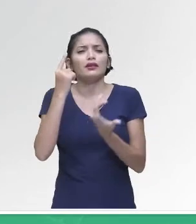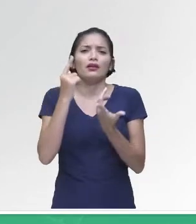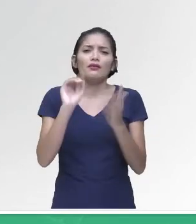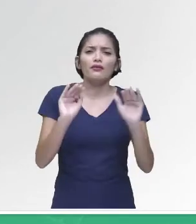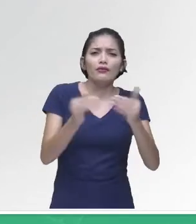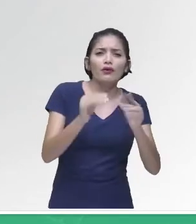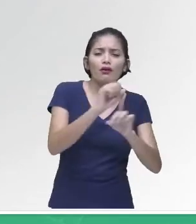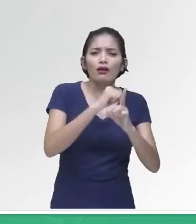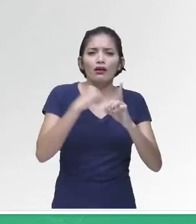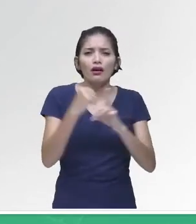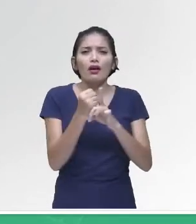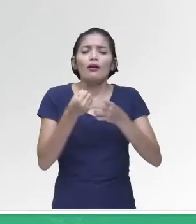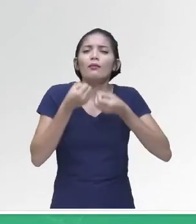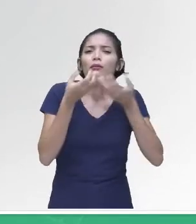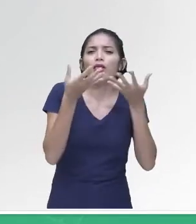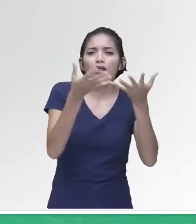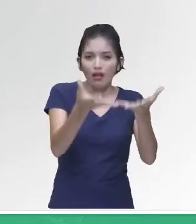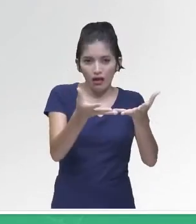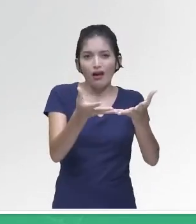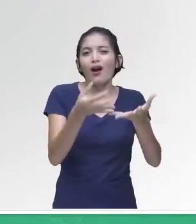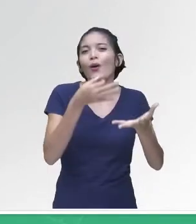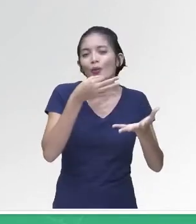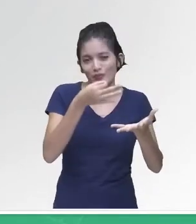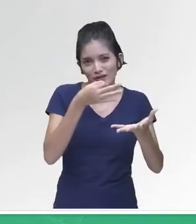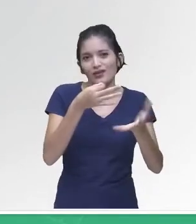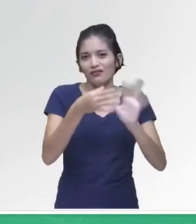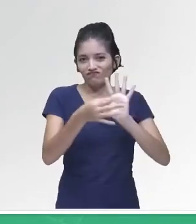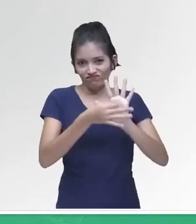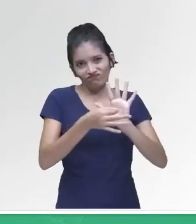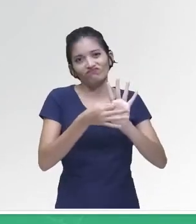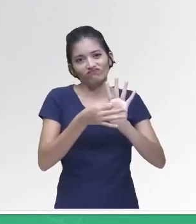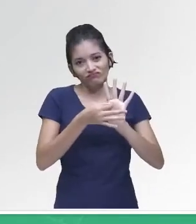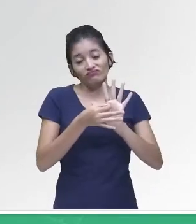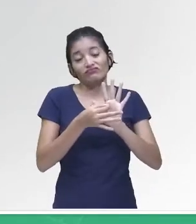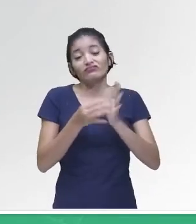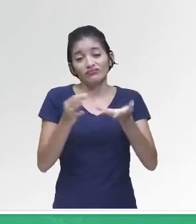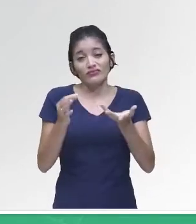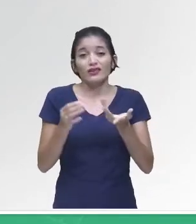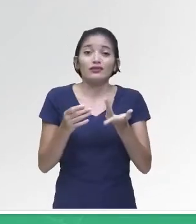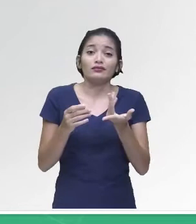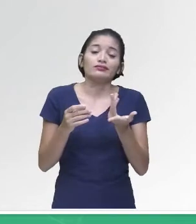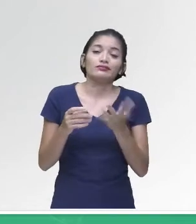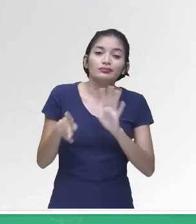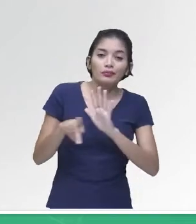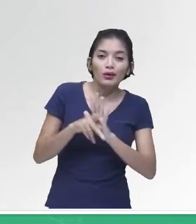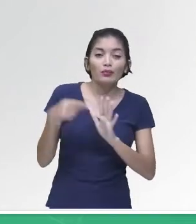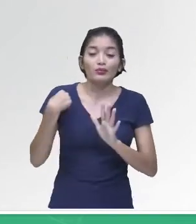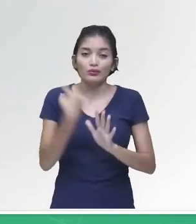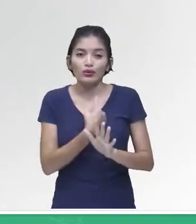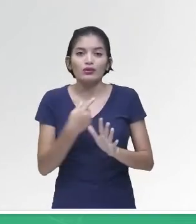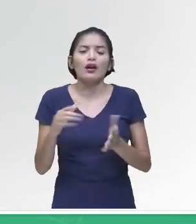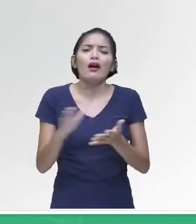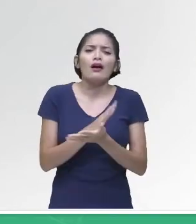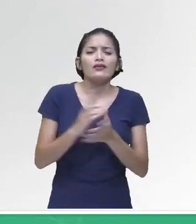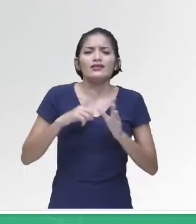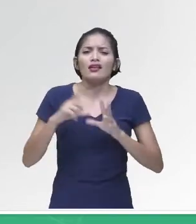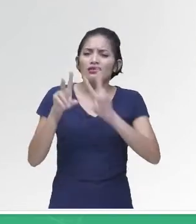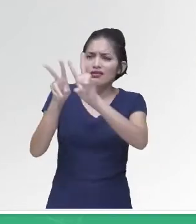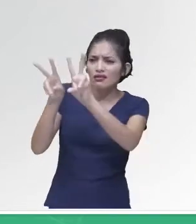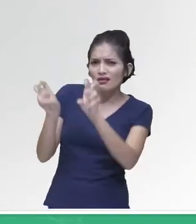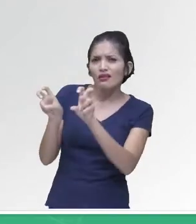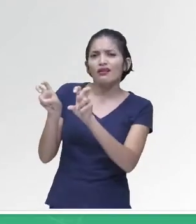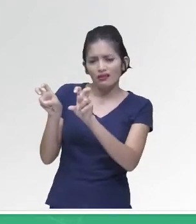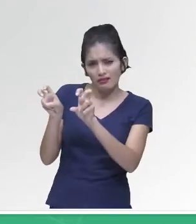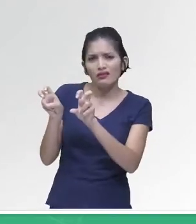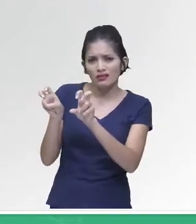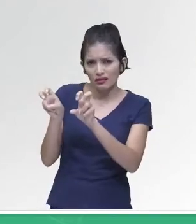de expressar opinião. Sim, isso é uma das nossas intenções sociais. Às vezes tem um tema, tem um assunto aí que